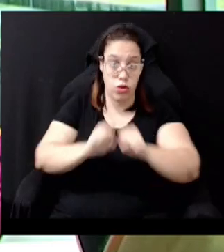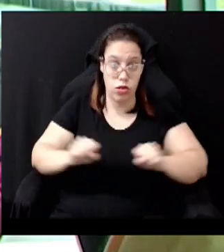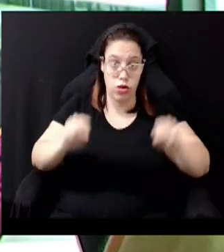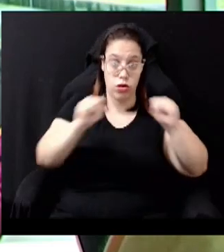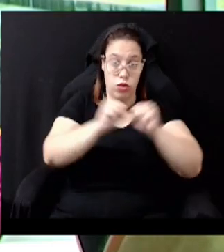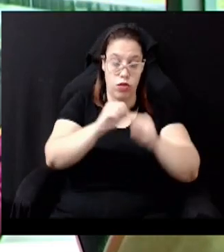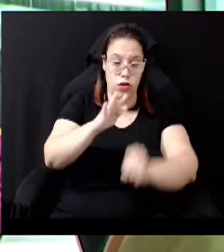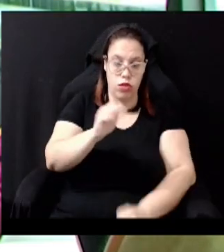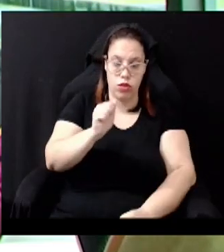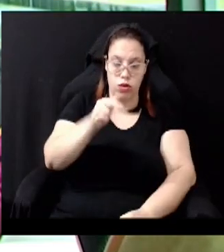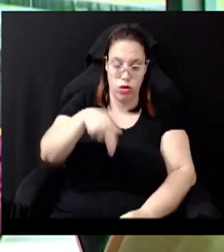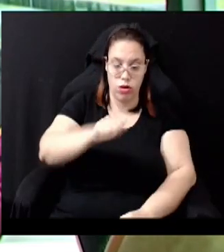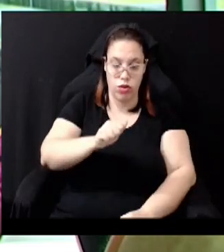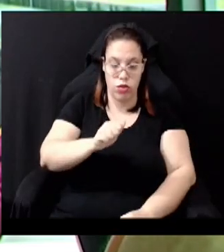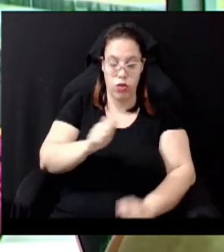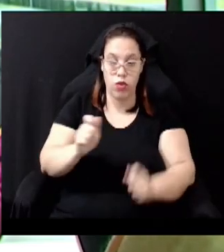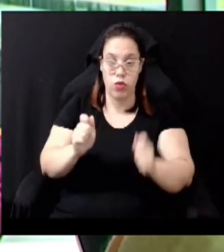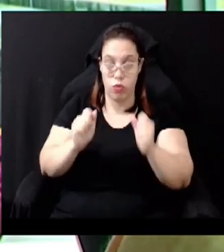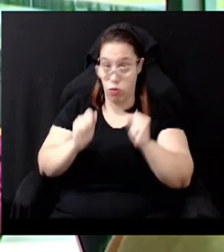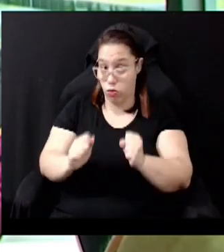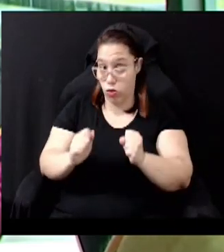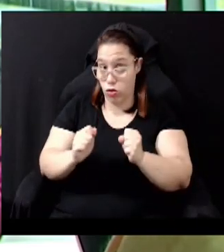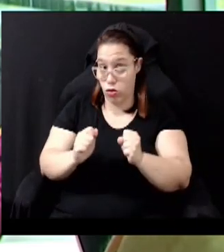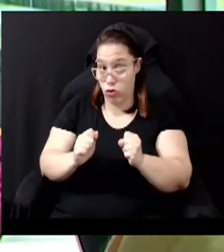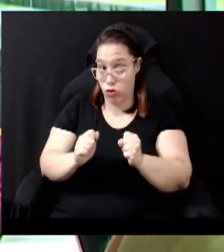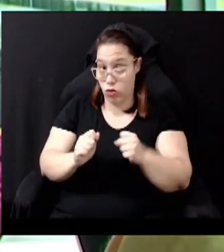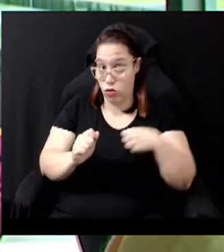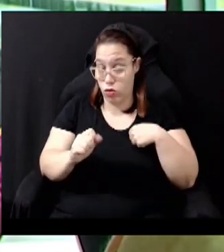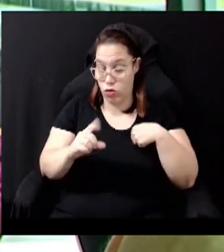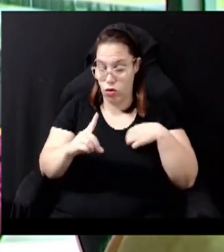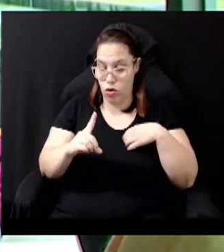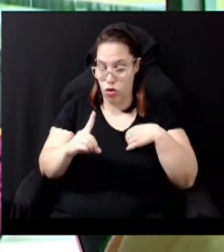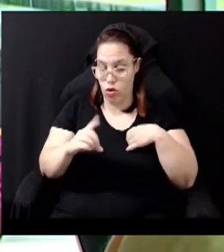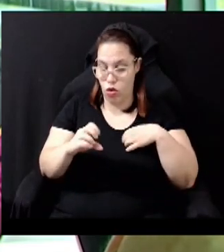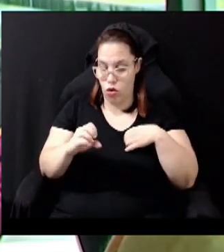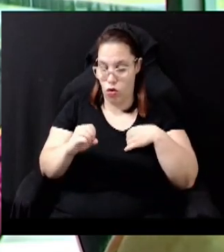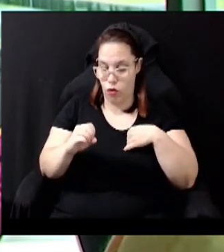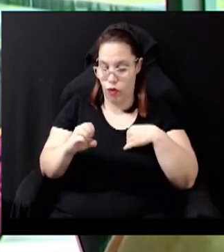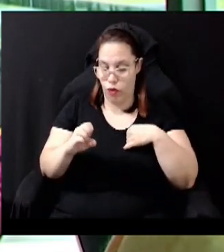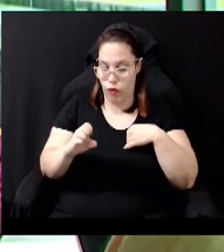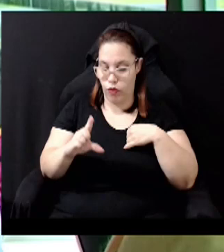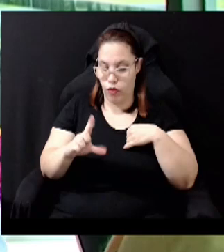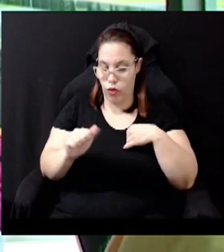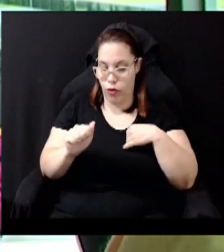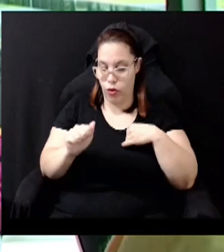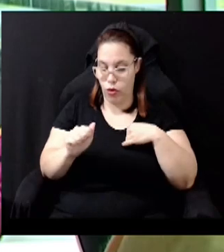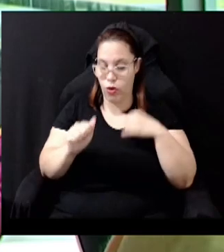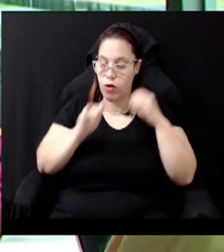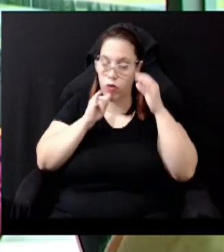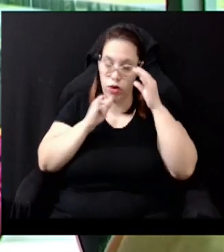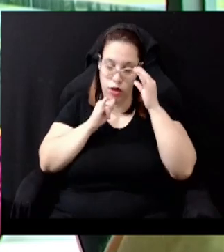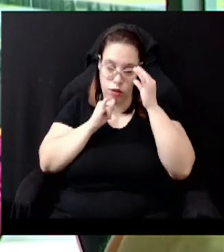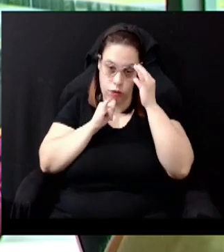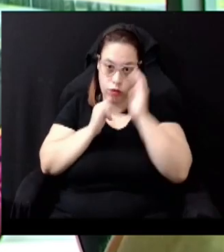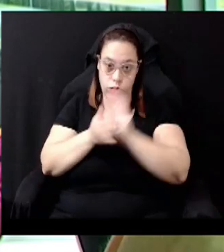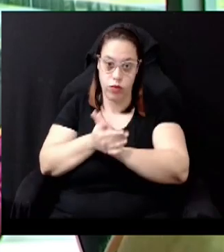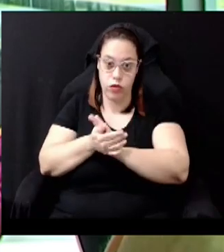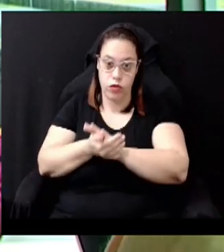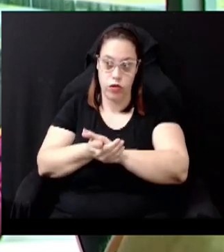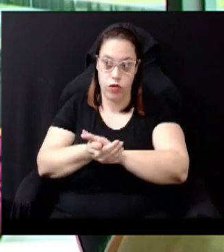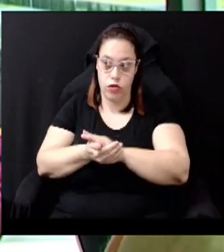que pode ser um sistema de aduela, né? Quando ele é subterrâneo, ele passa por baixo dos equipamentos do